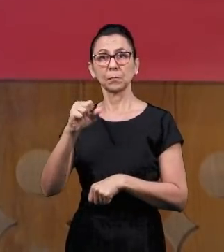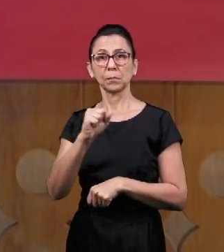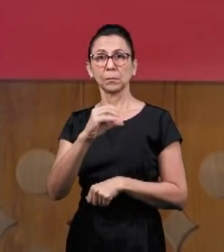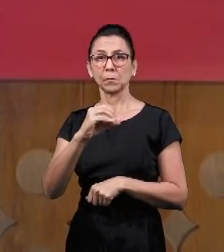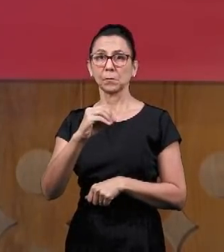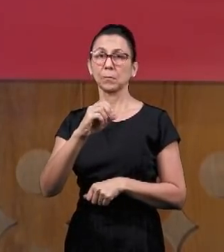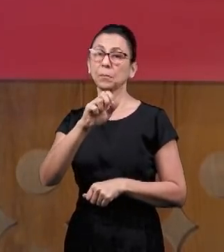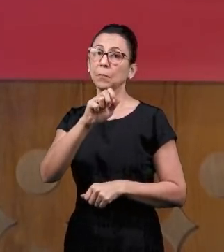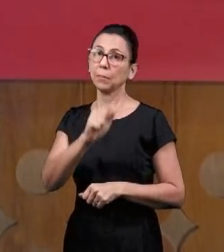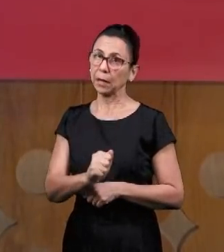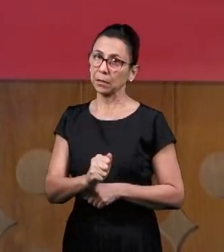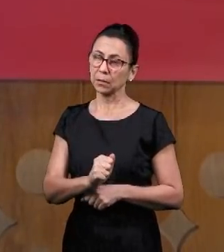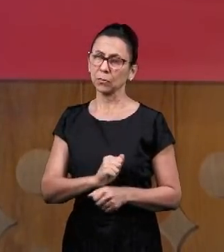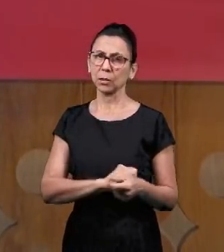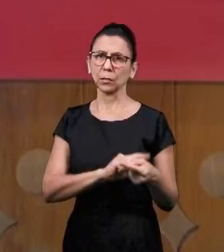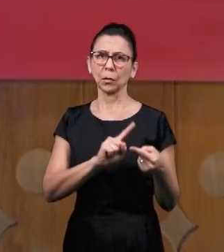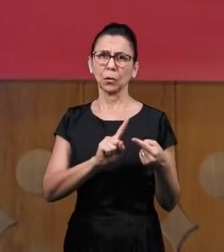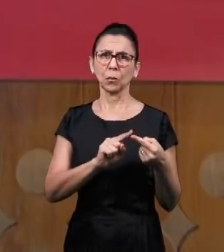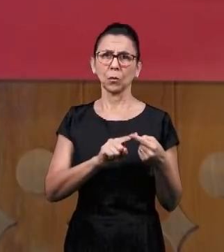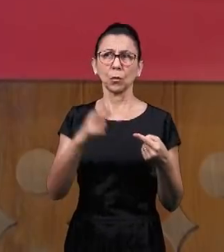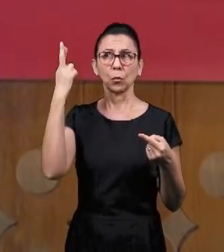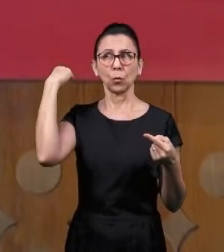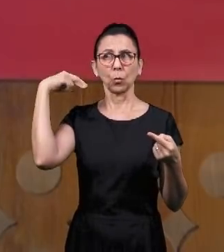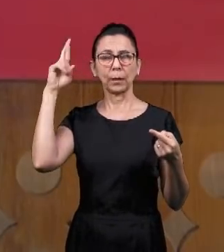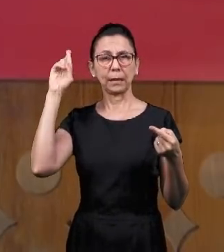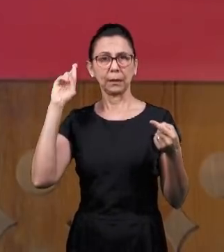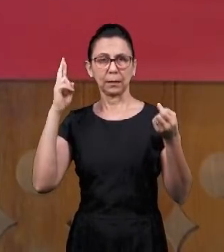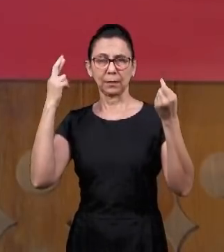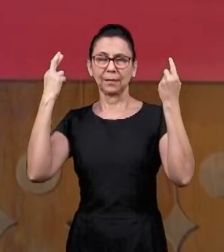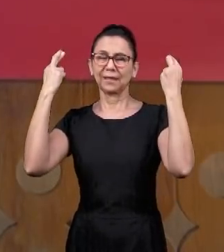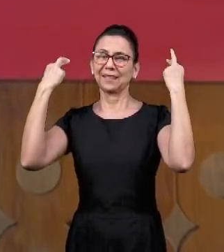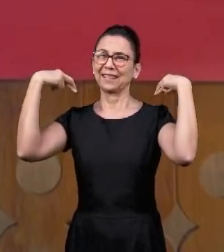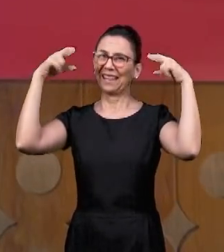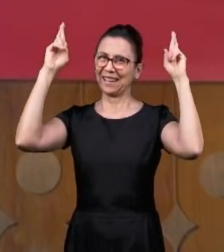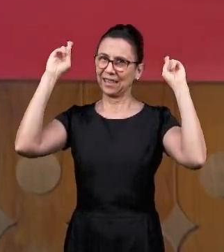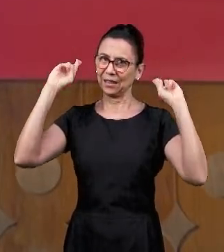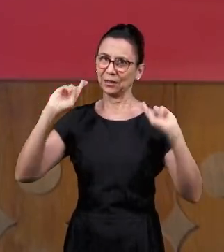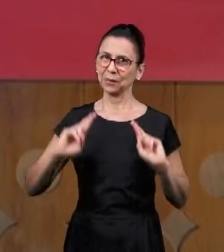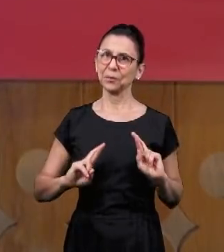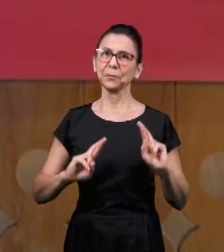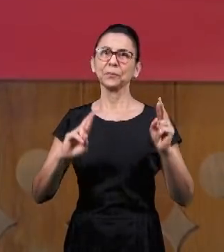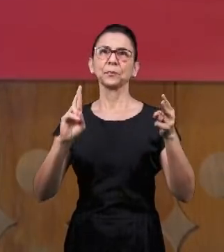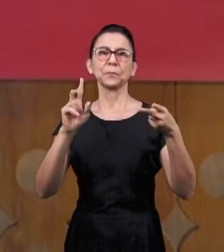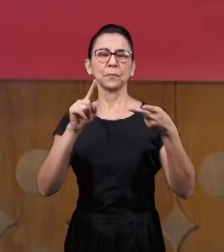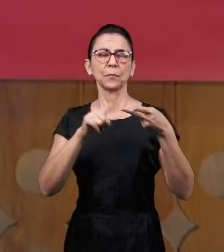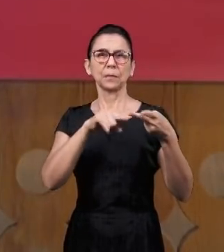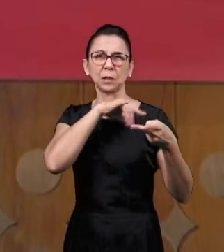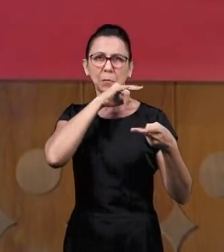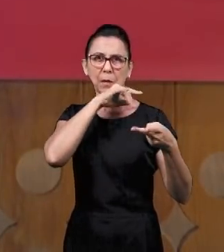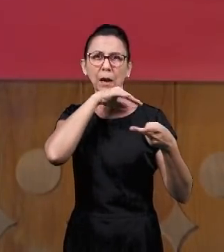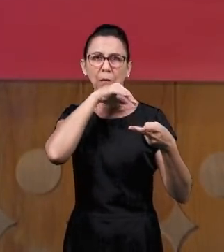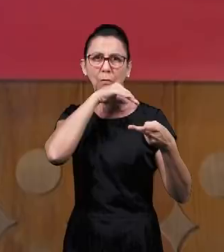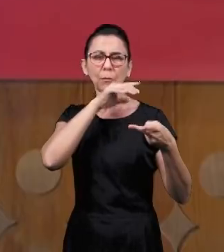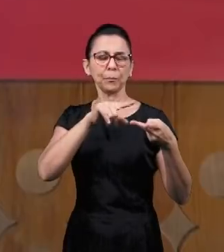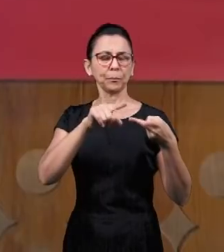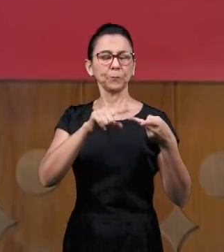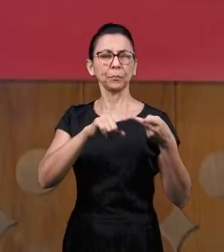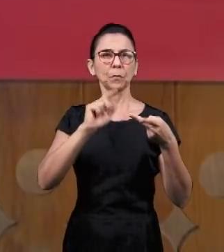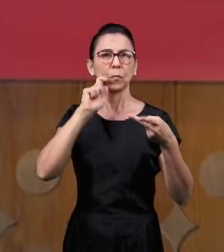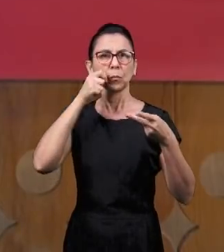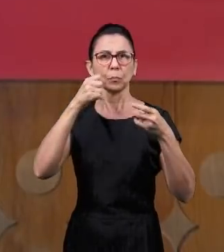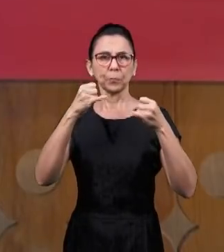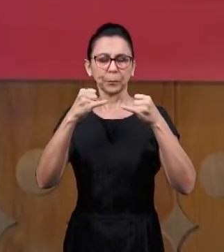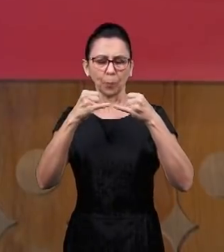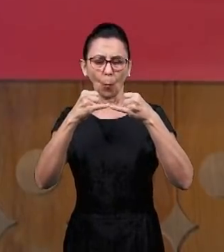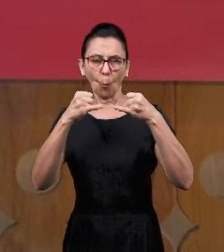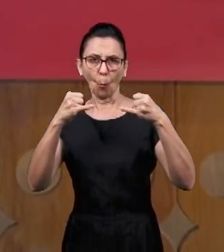ervas amargosas. Ora, mas Jesus coloca pão e vinho. Por que ele coloca pão e vinho? O pão era a doutrina, era a palavra que